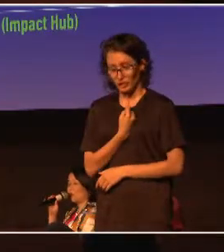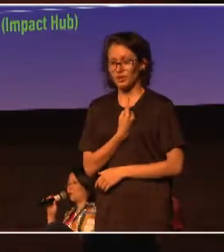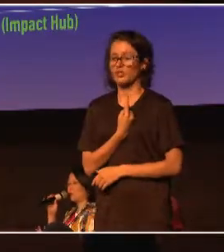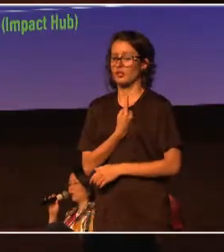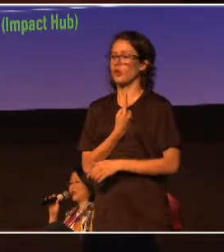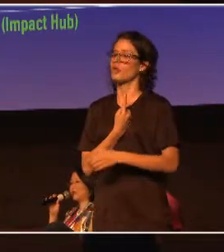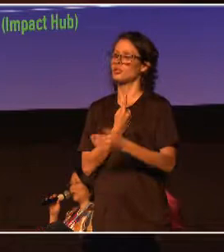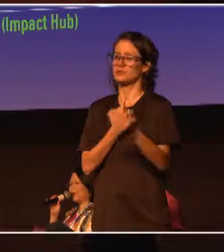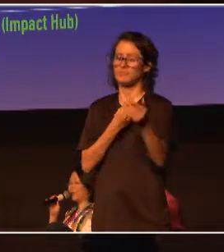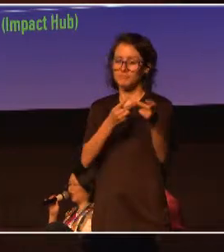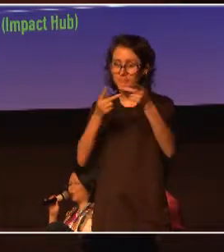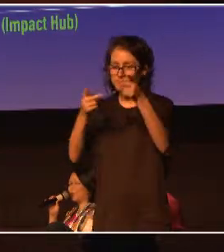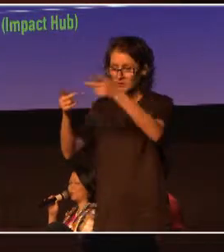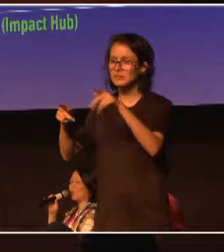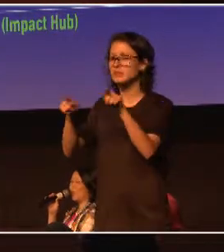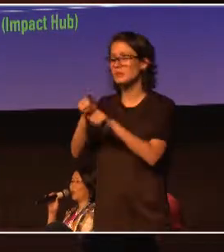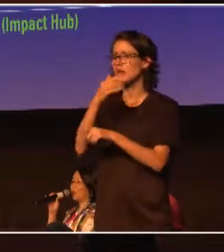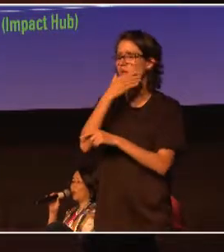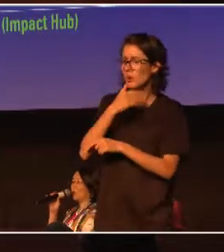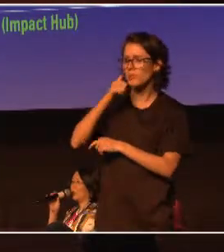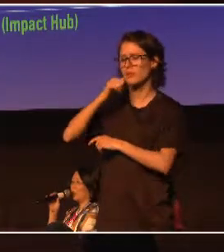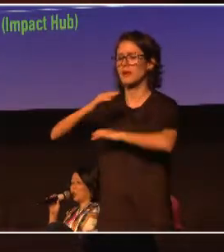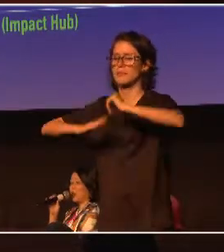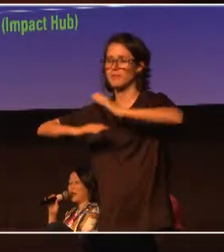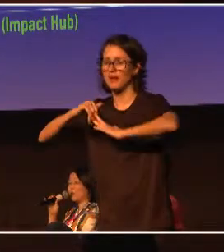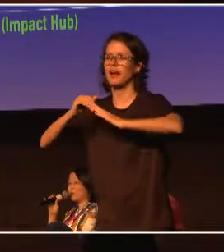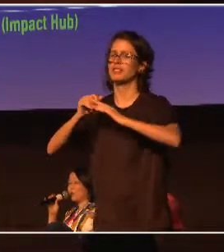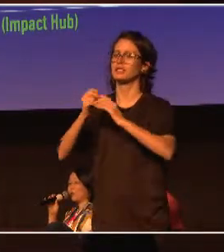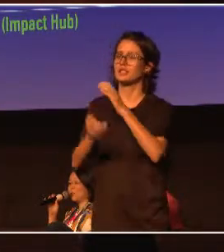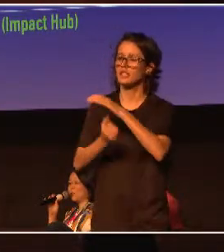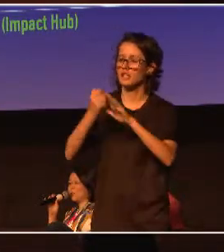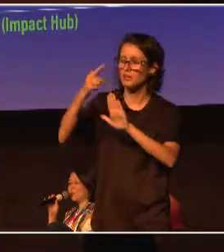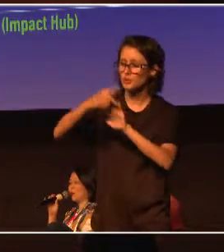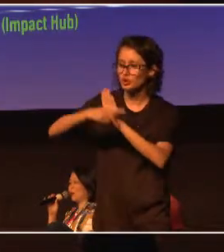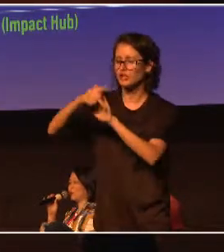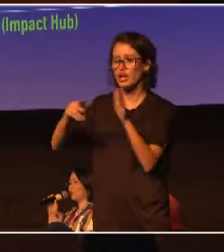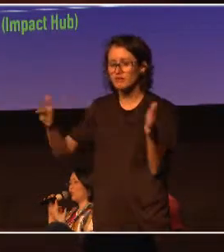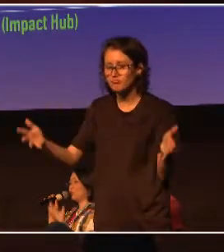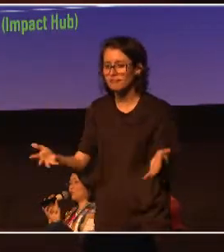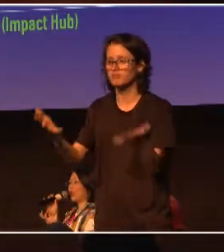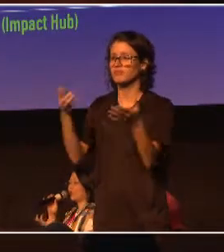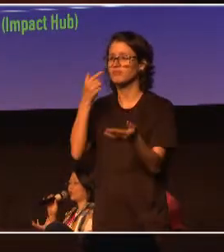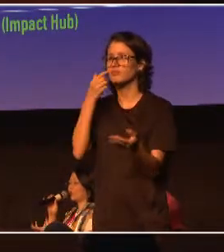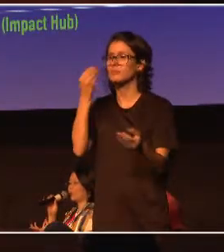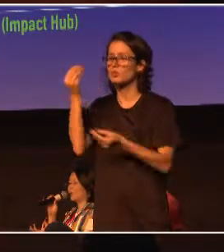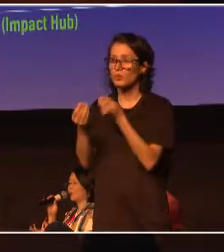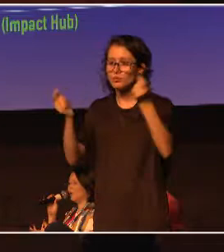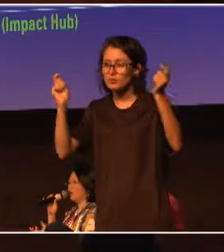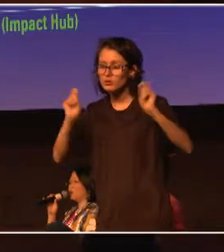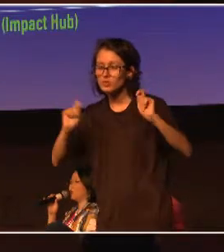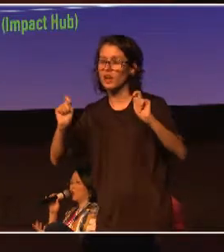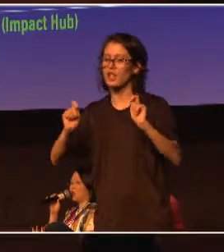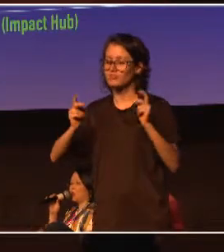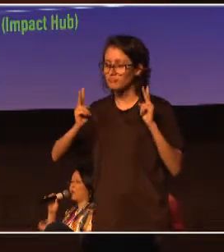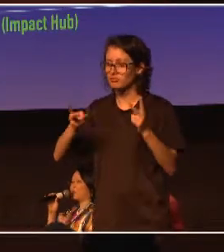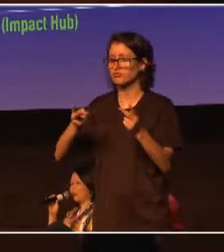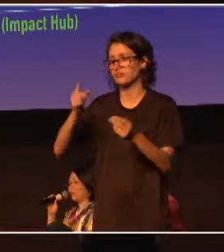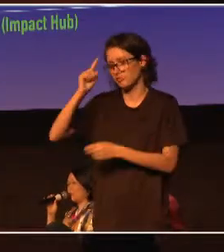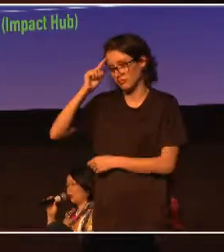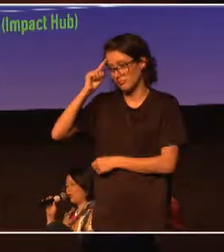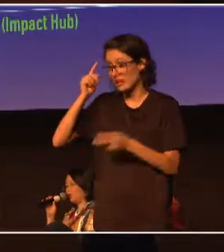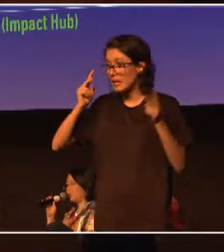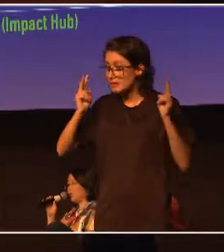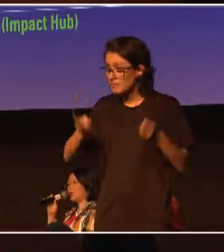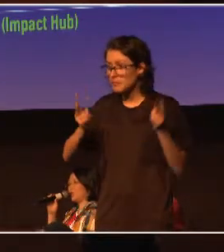integramos homens e mulheres na prática mesmo, fomentando projetos e vendo como é que a gente consegue fazer isso no dia a dia,